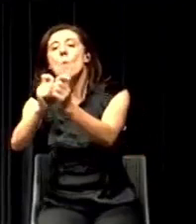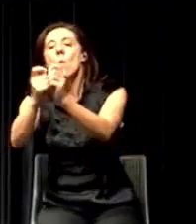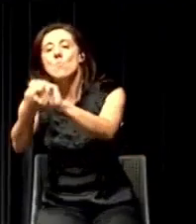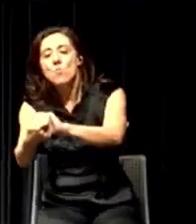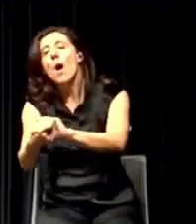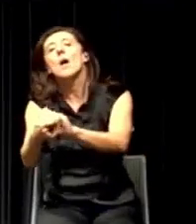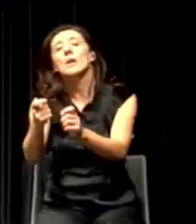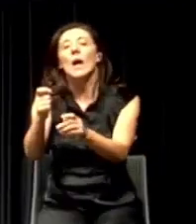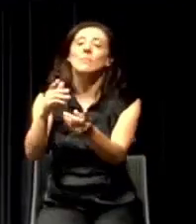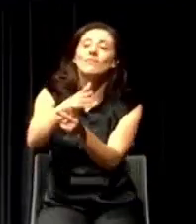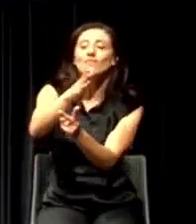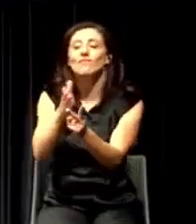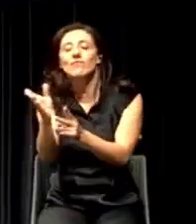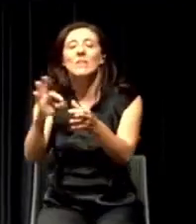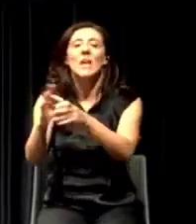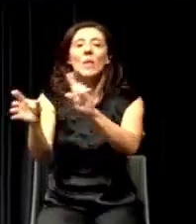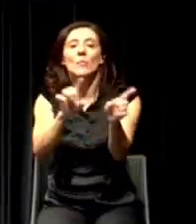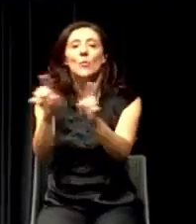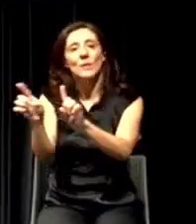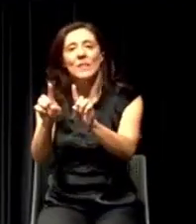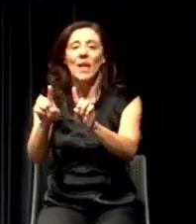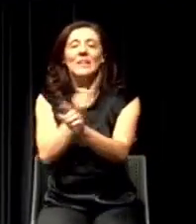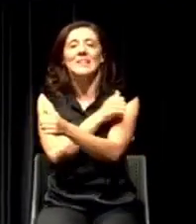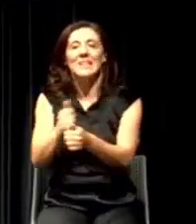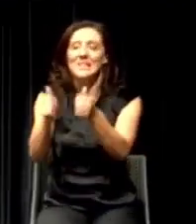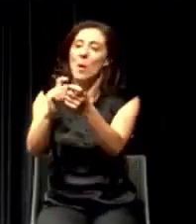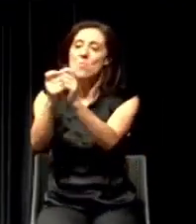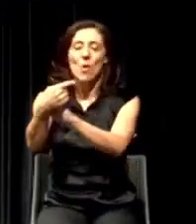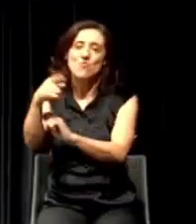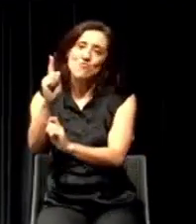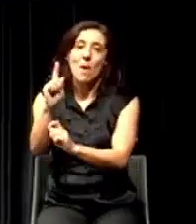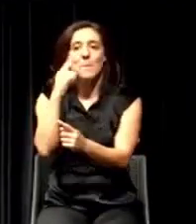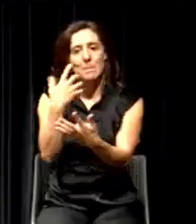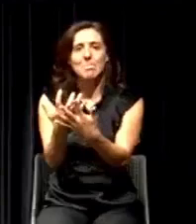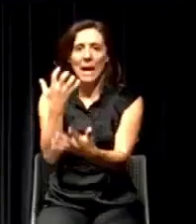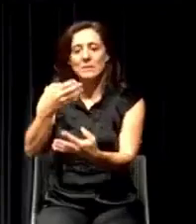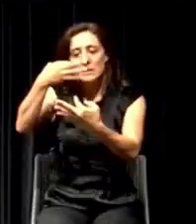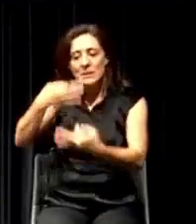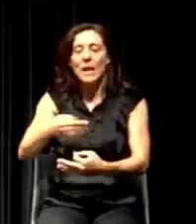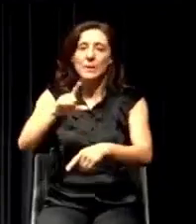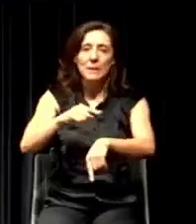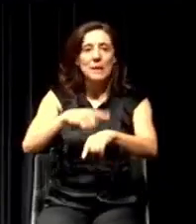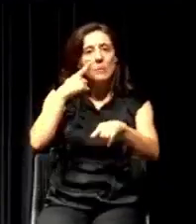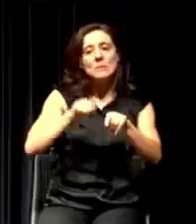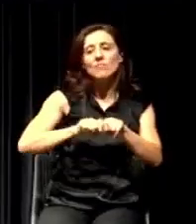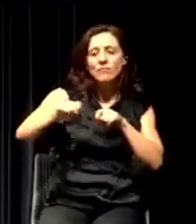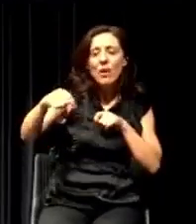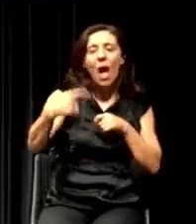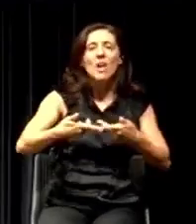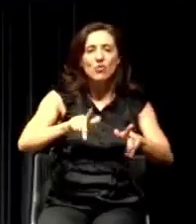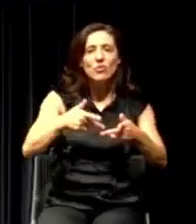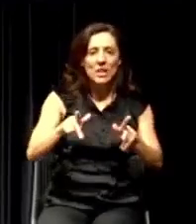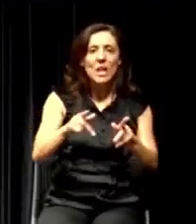a divisão modal na mobilidade urbana para ter Impacto sério e duradouro existem estratégias abrangentes